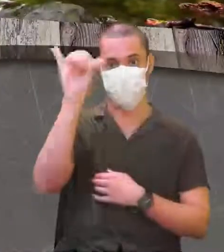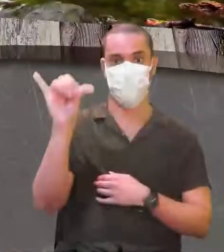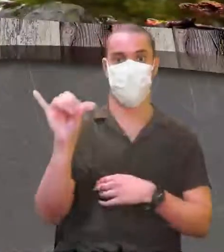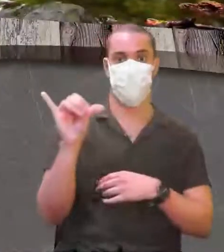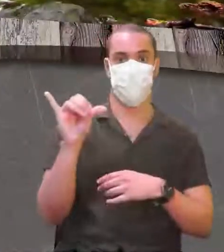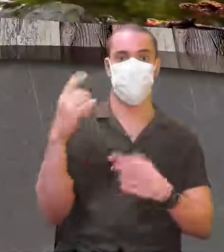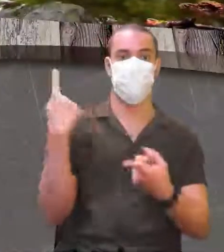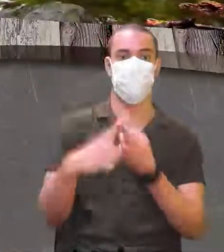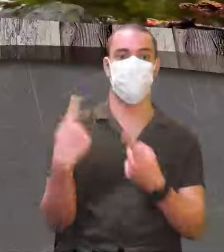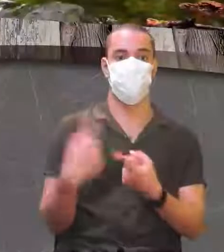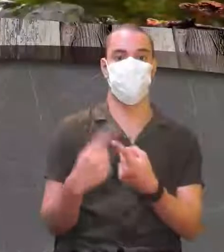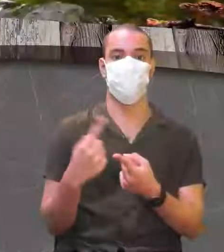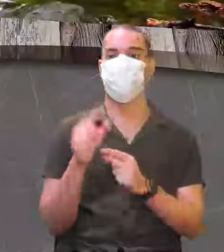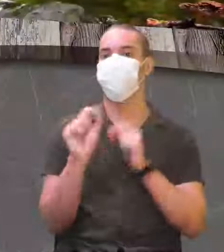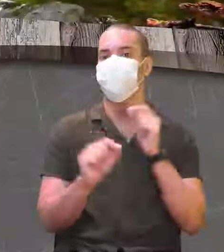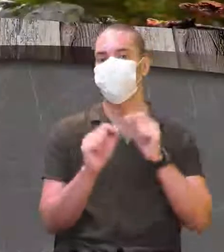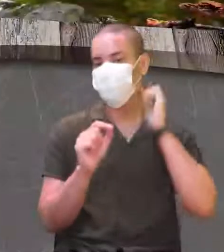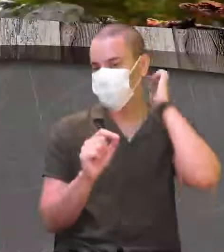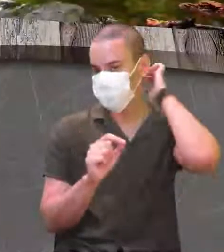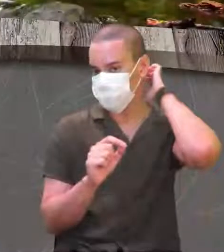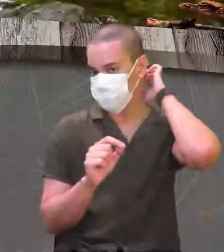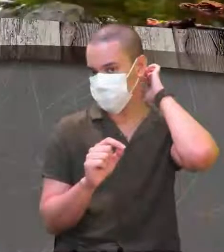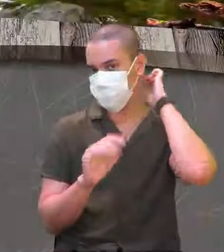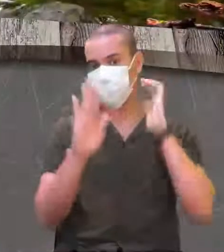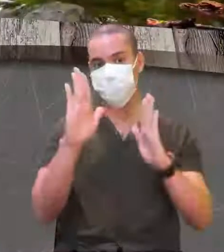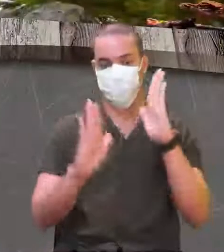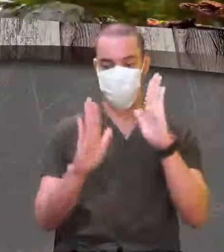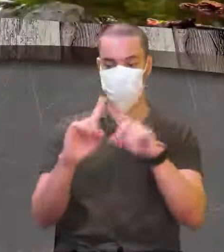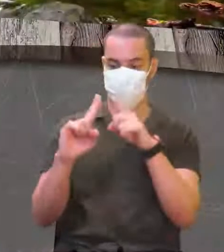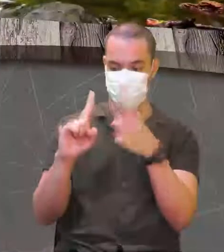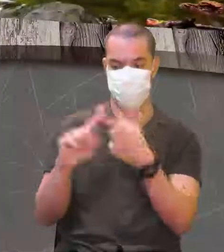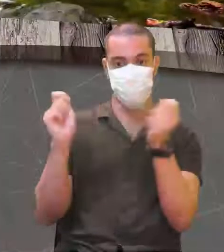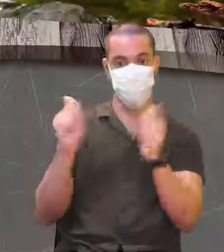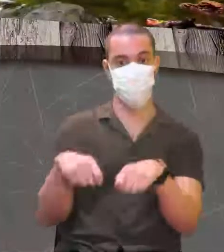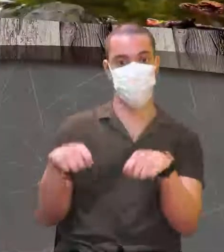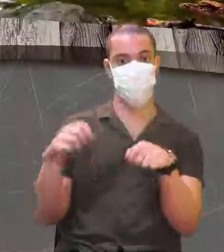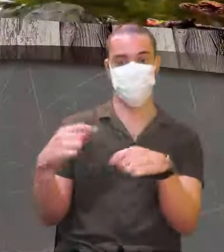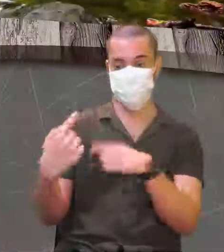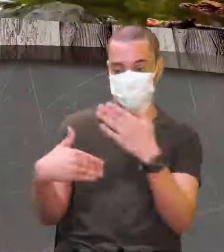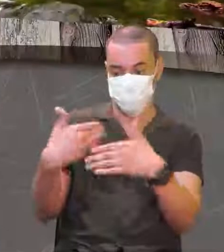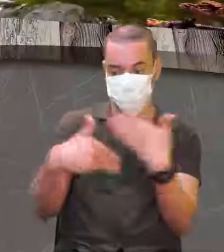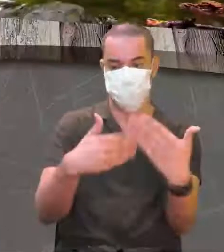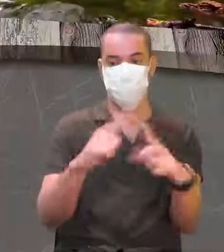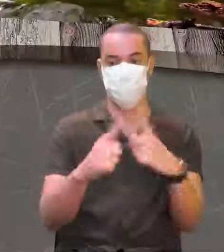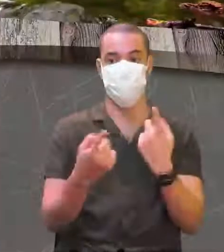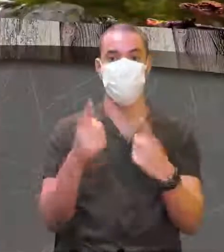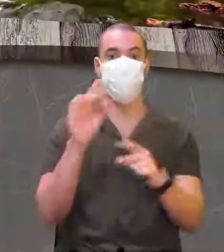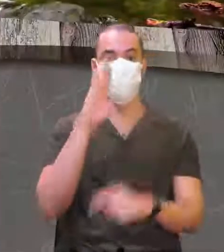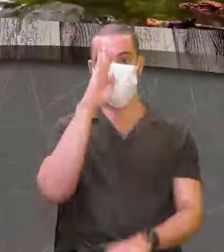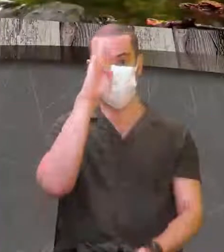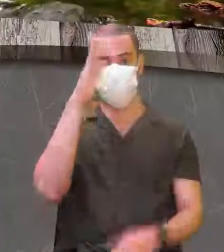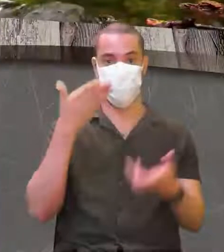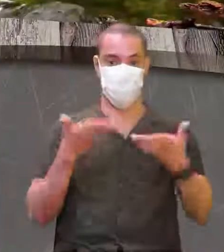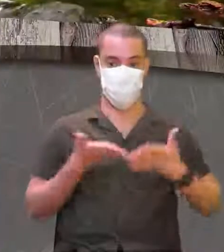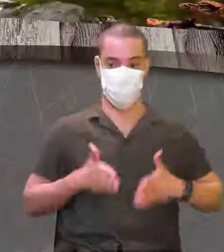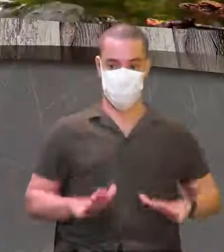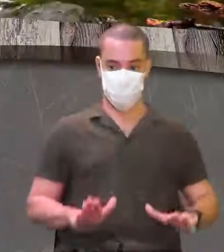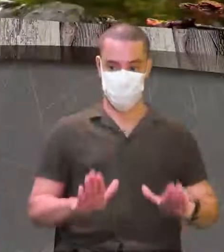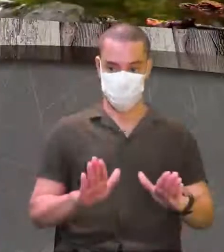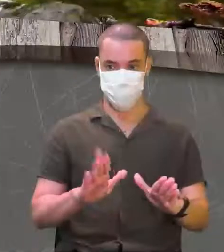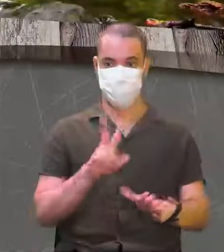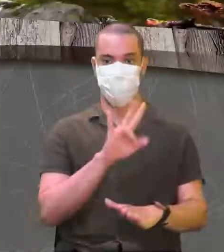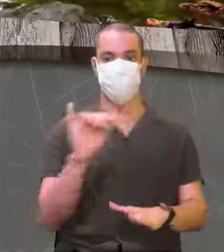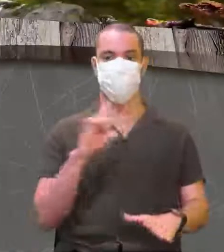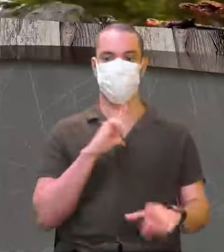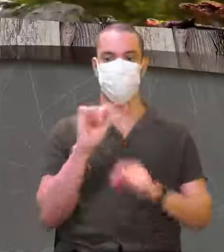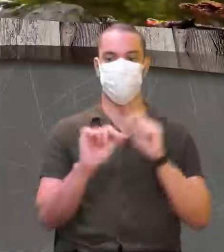mãe pode ter ali a desenvolvimento dessa gravidez e tal, mas principalmente no momento do nascimento,